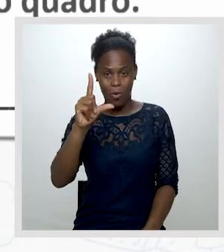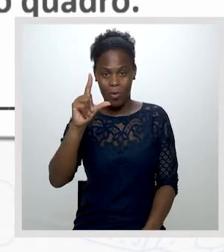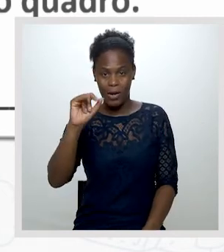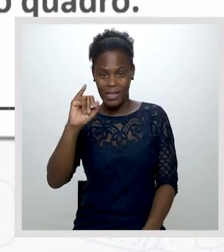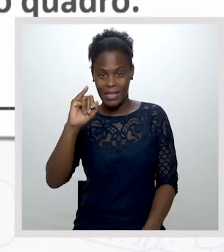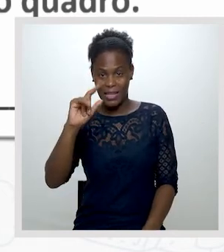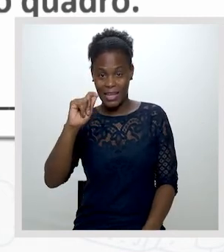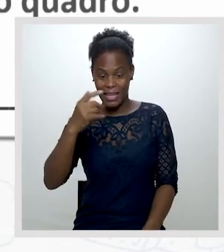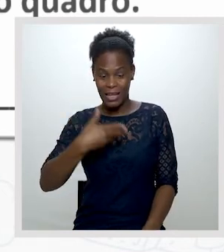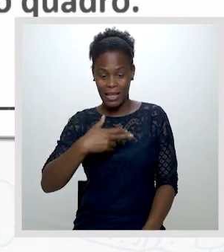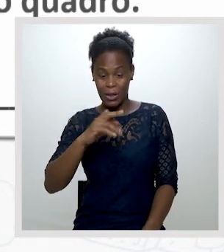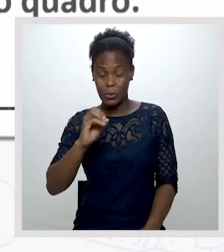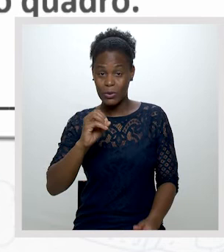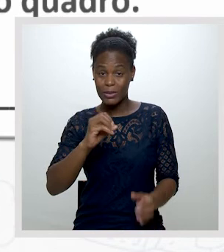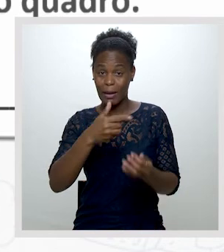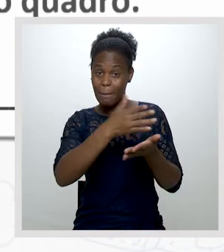poliedros.